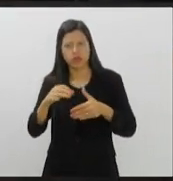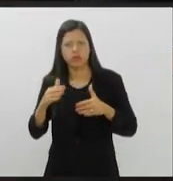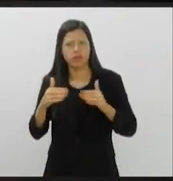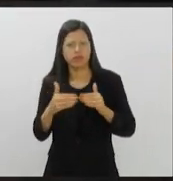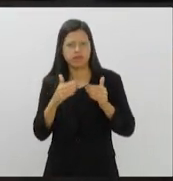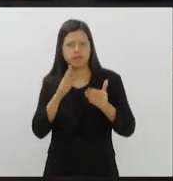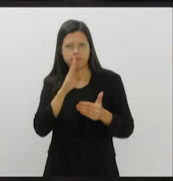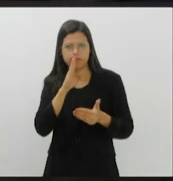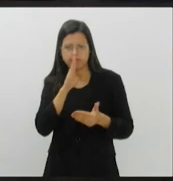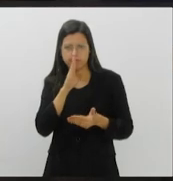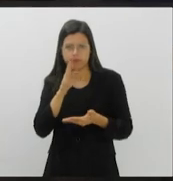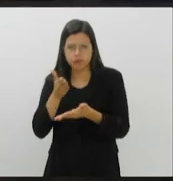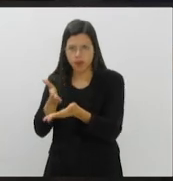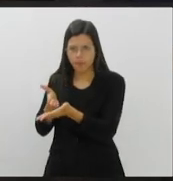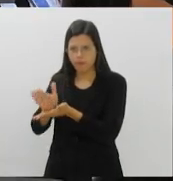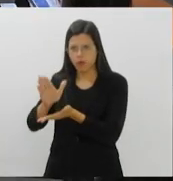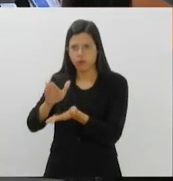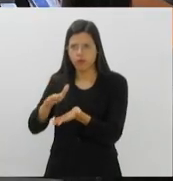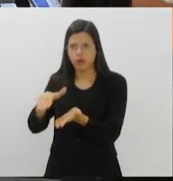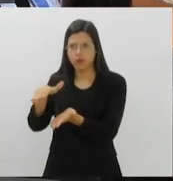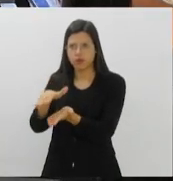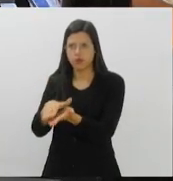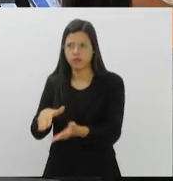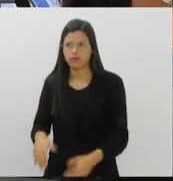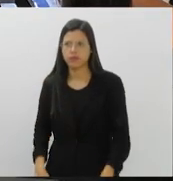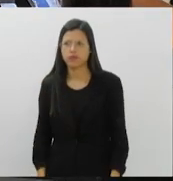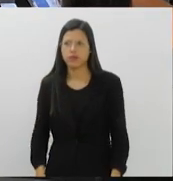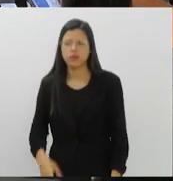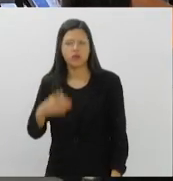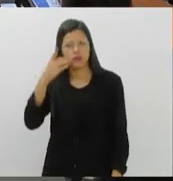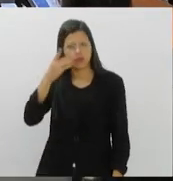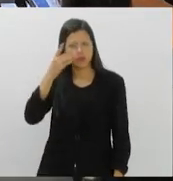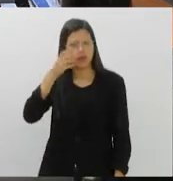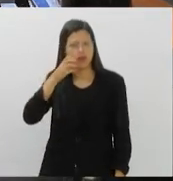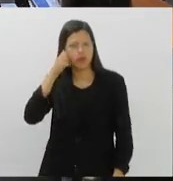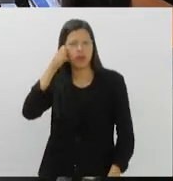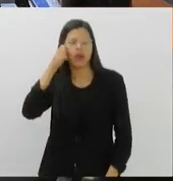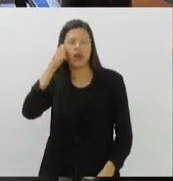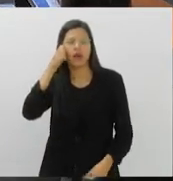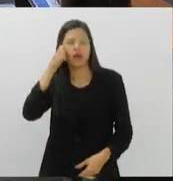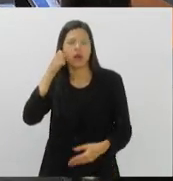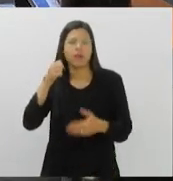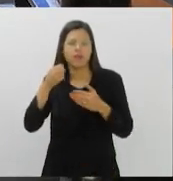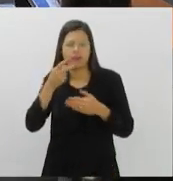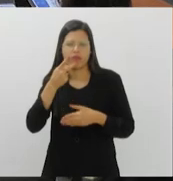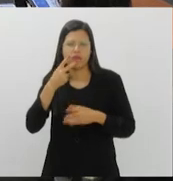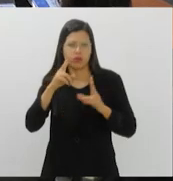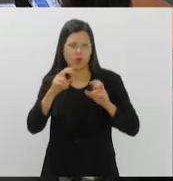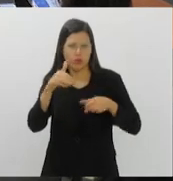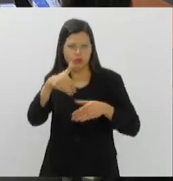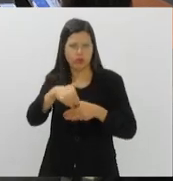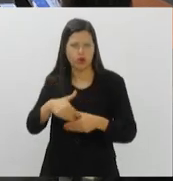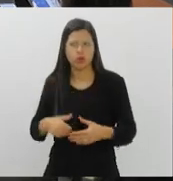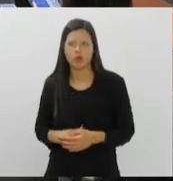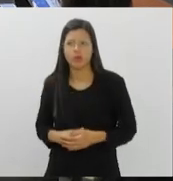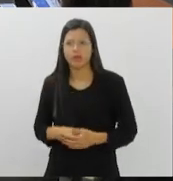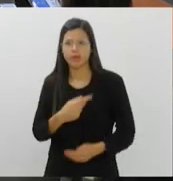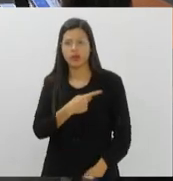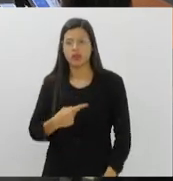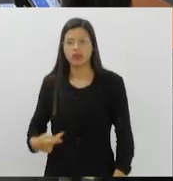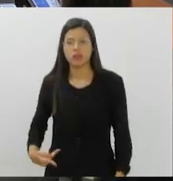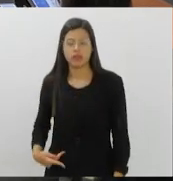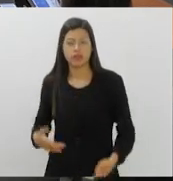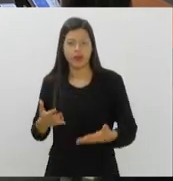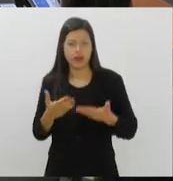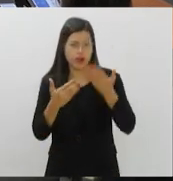permaneçam como estão. Aprovado, vai autógrafo. Deputada Érica, para declaração de voto. Presidente, queria